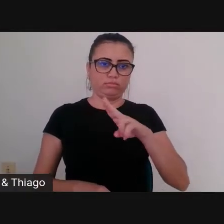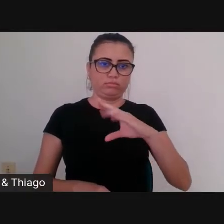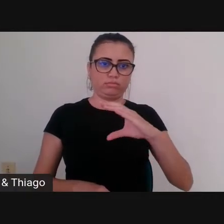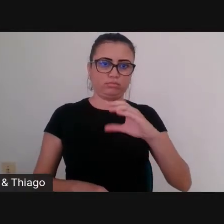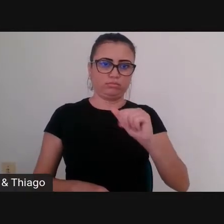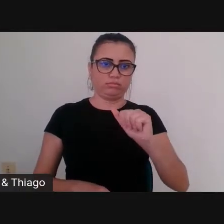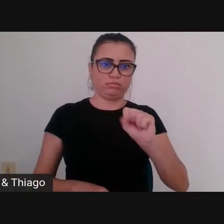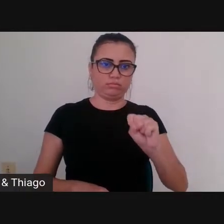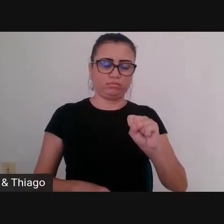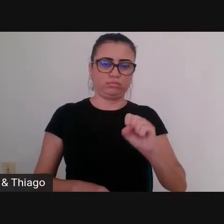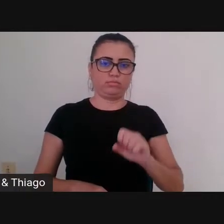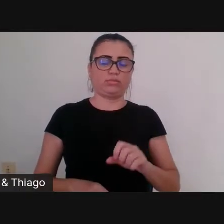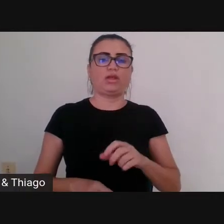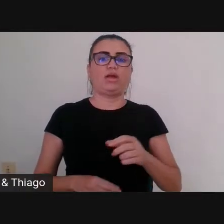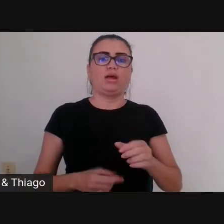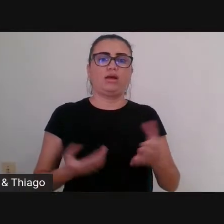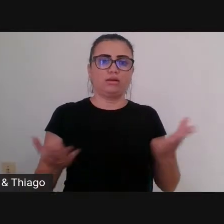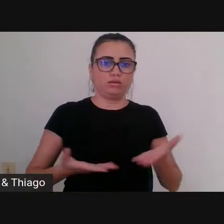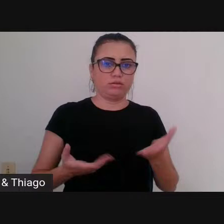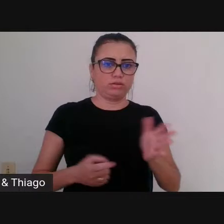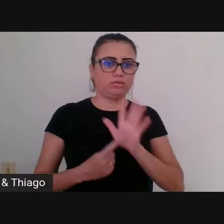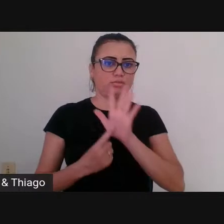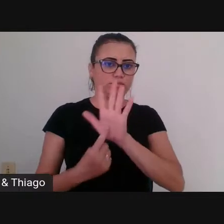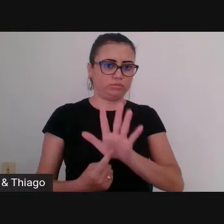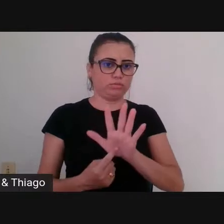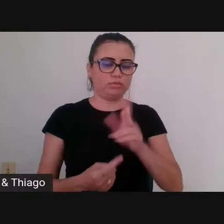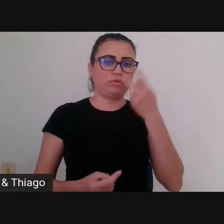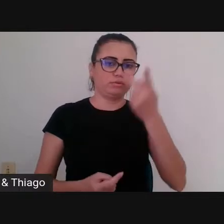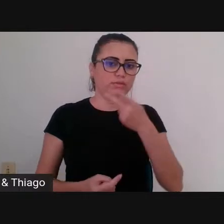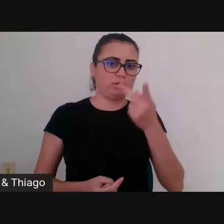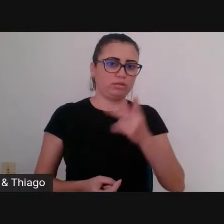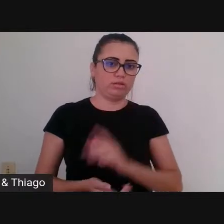passo a palavra para o professor Flávio Terracini.